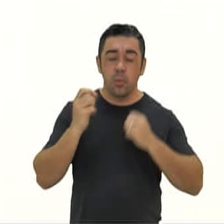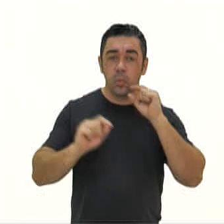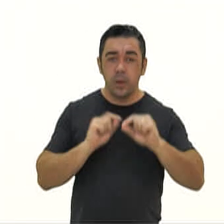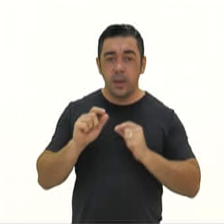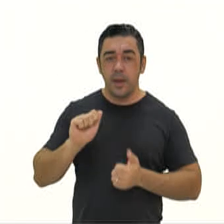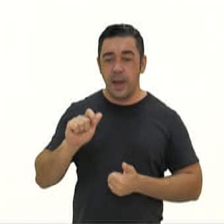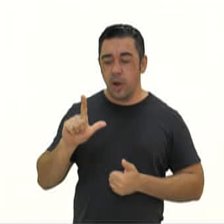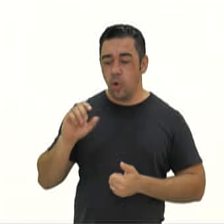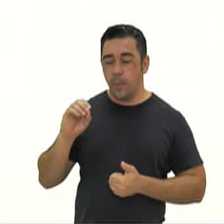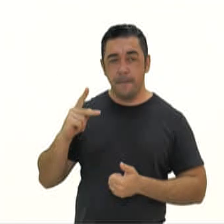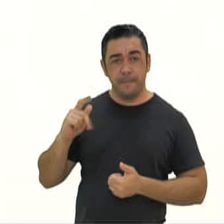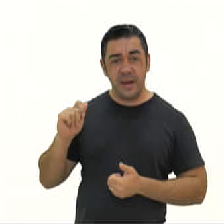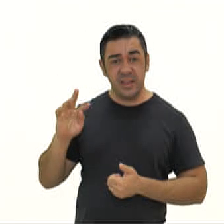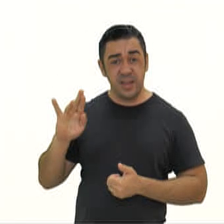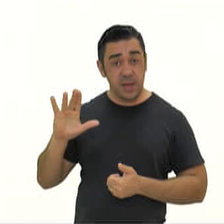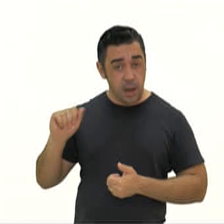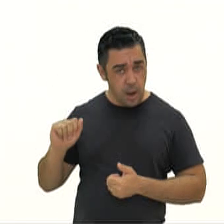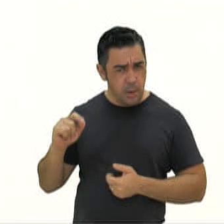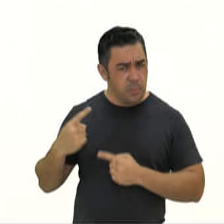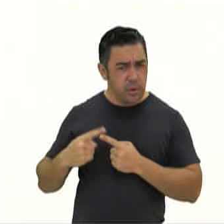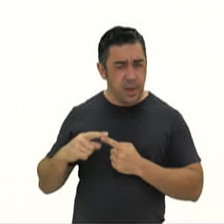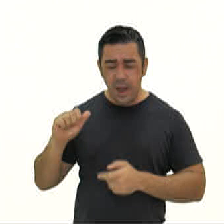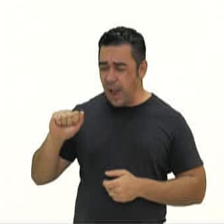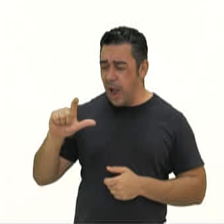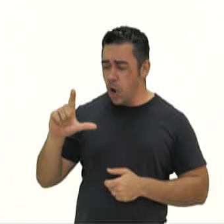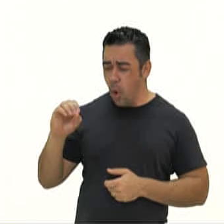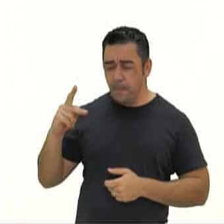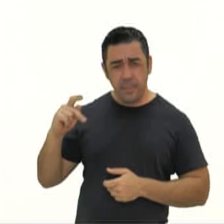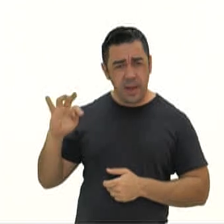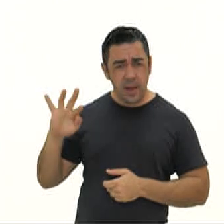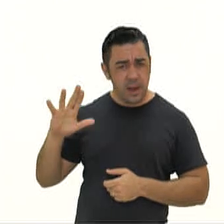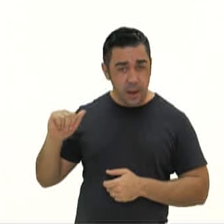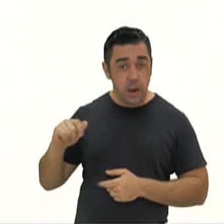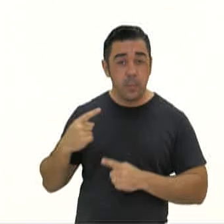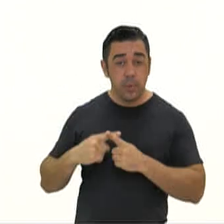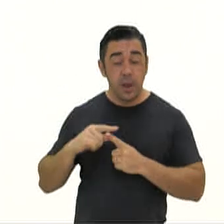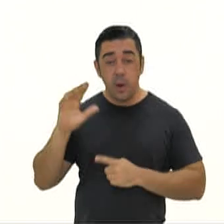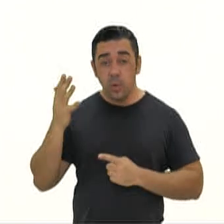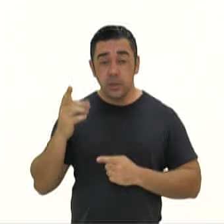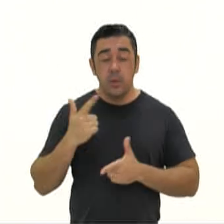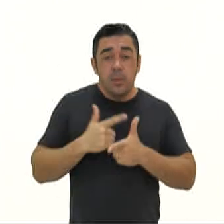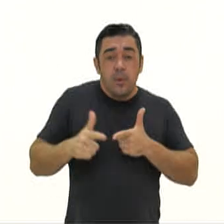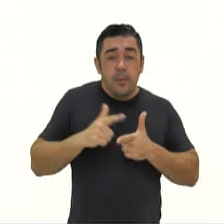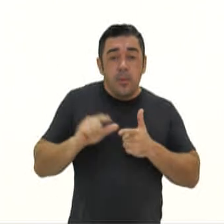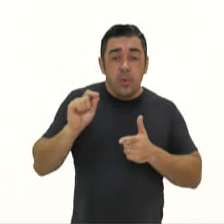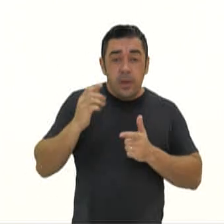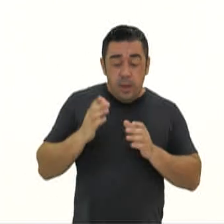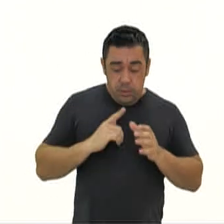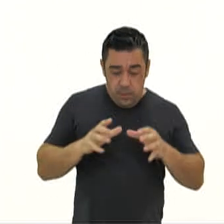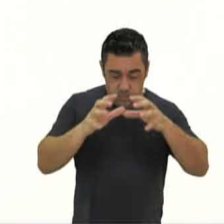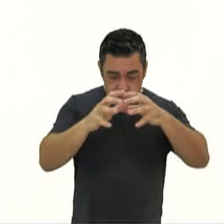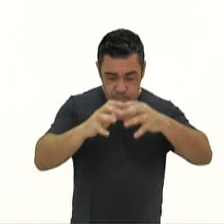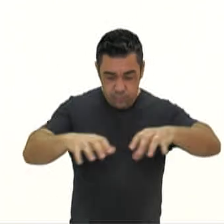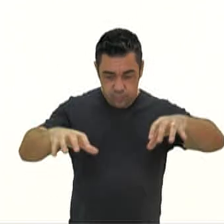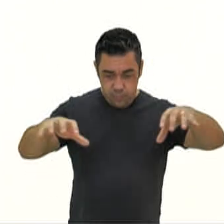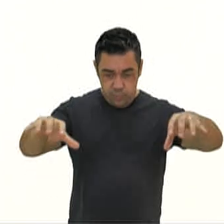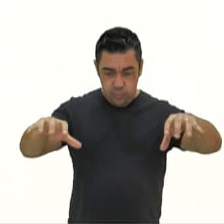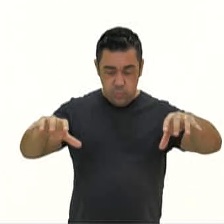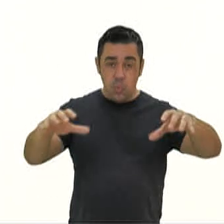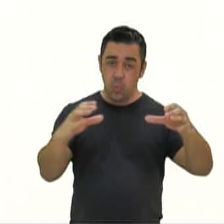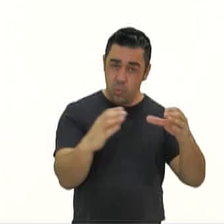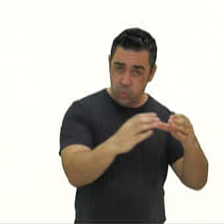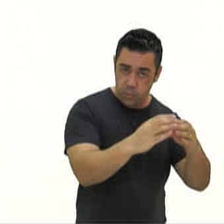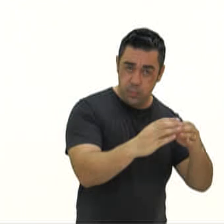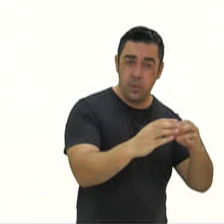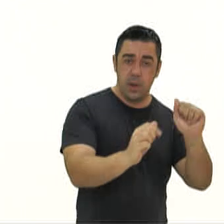uma especiação alopátrica. Por que eu falo que é alopátrica? Pois ela foi ocasionada por uma barreira geográfica